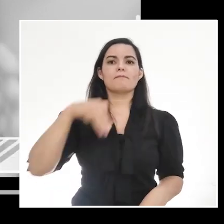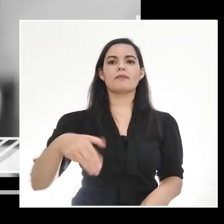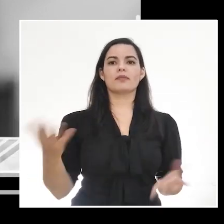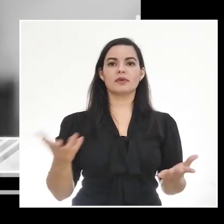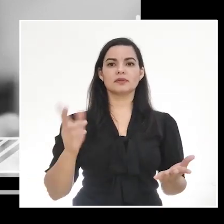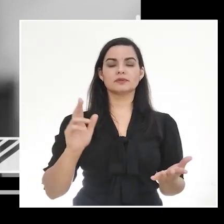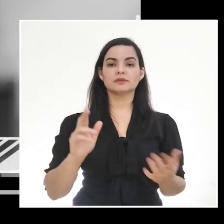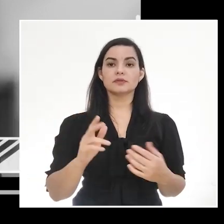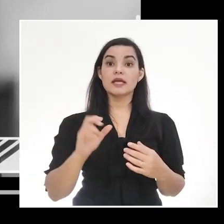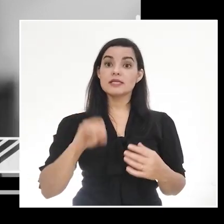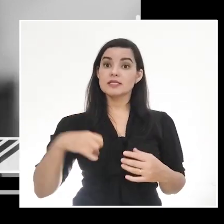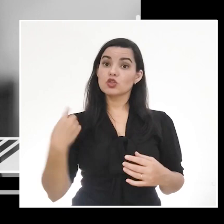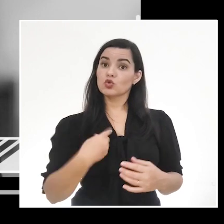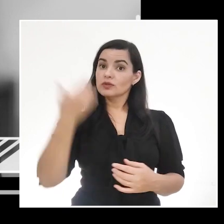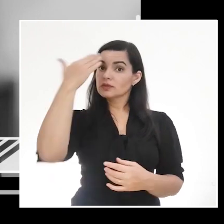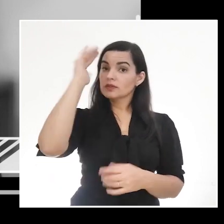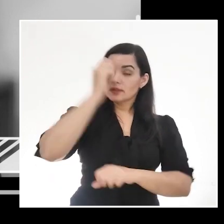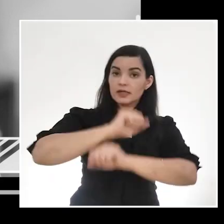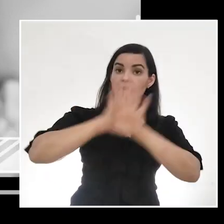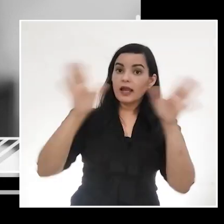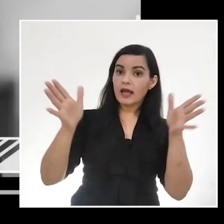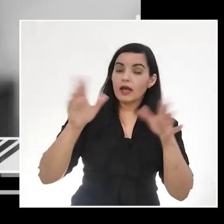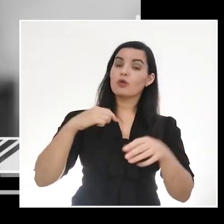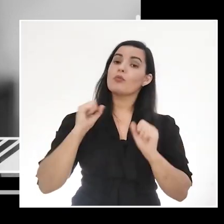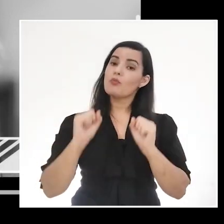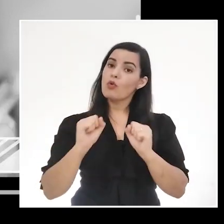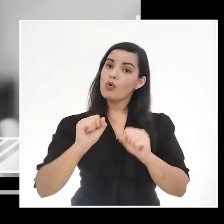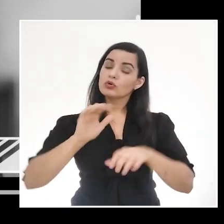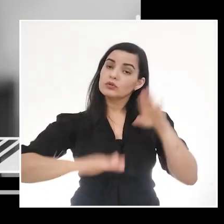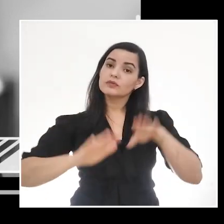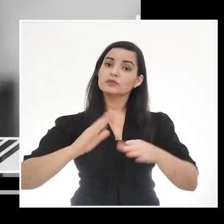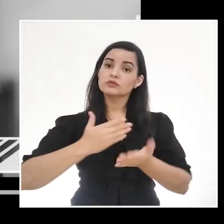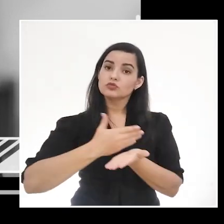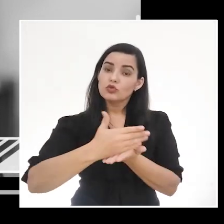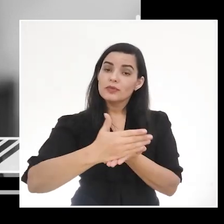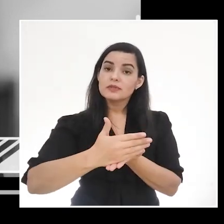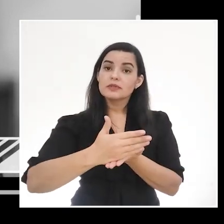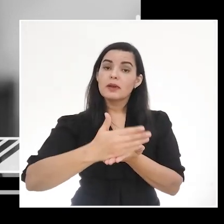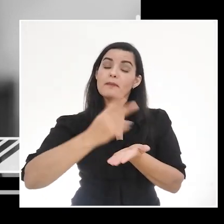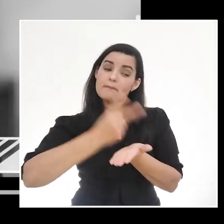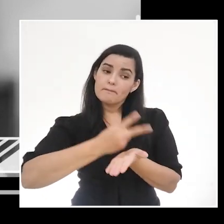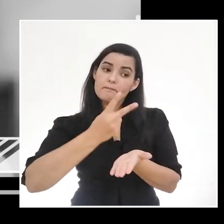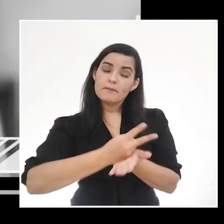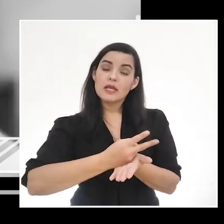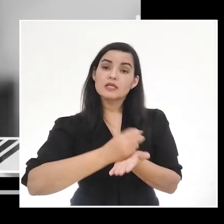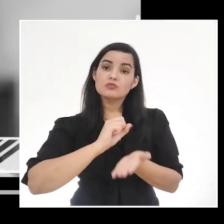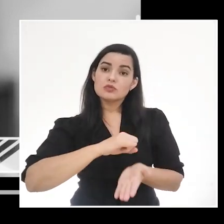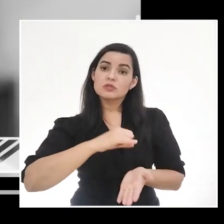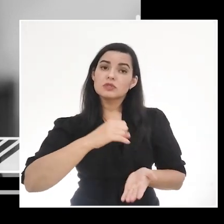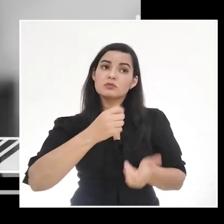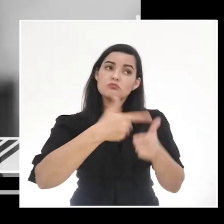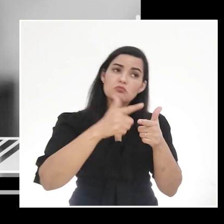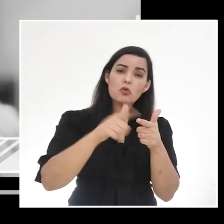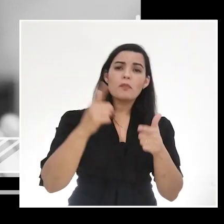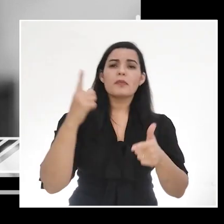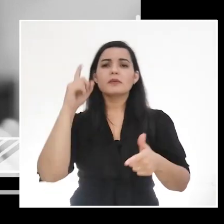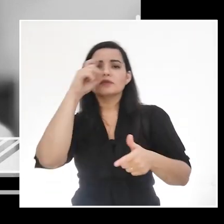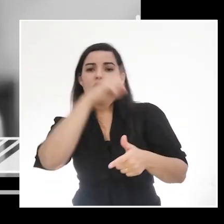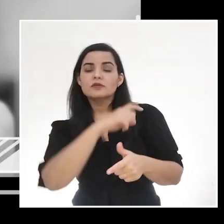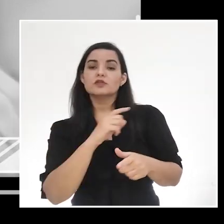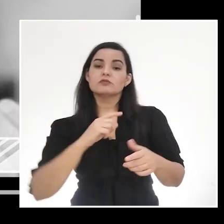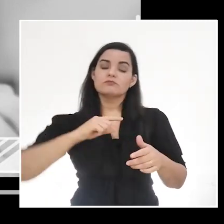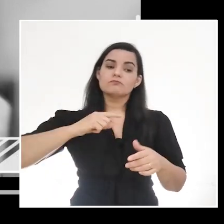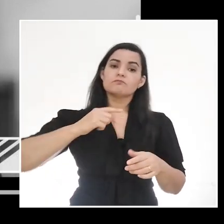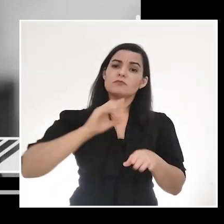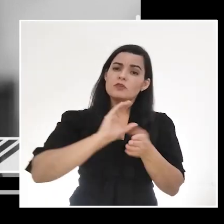nós apontamos. Ele é o mestre. Se nós entendemos isso, quem sabe a gente pode começar, mesmo